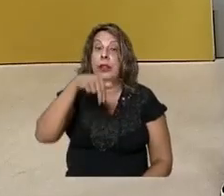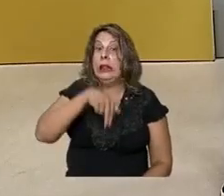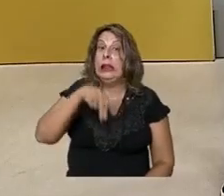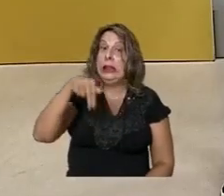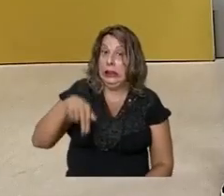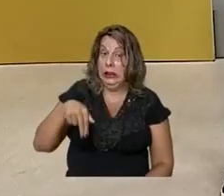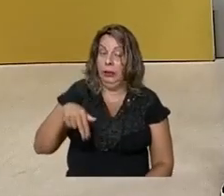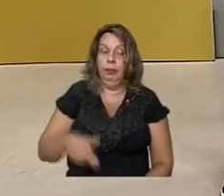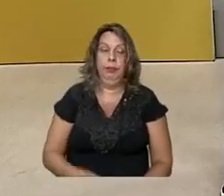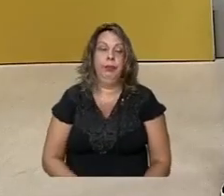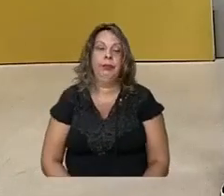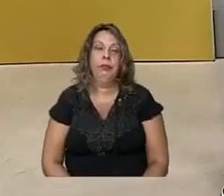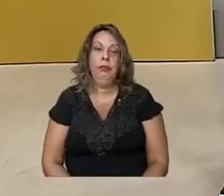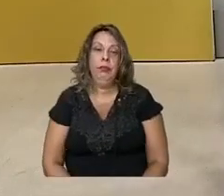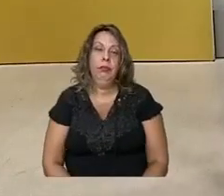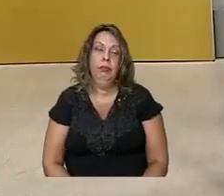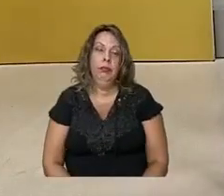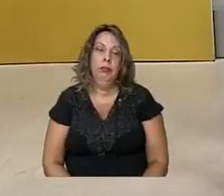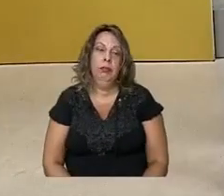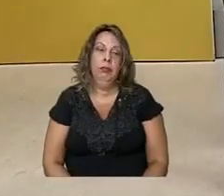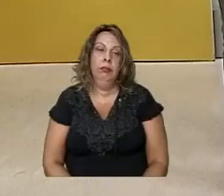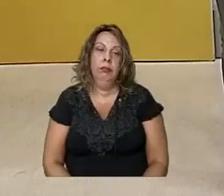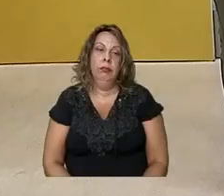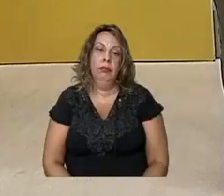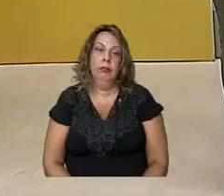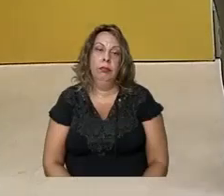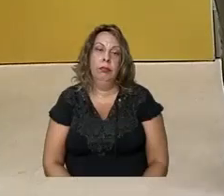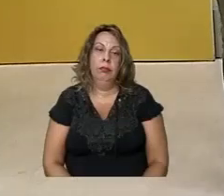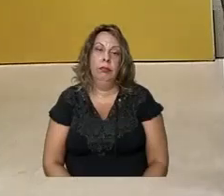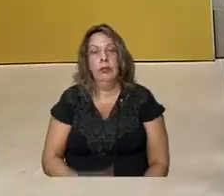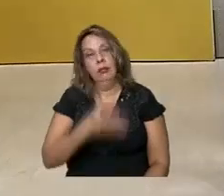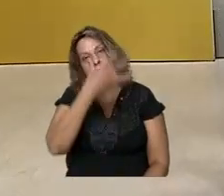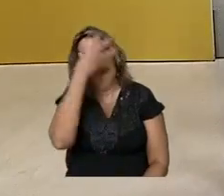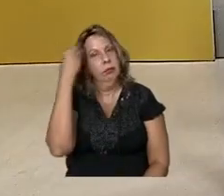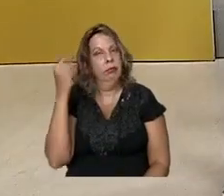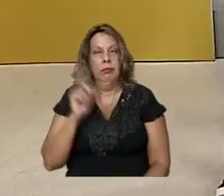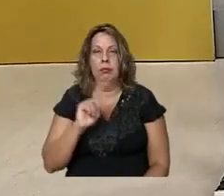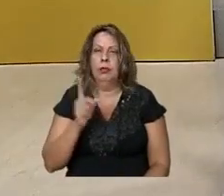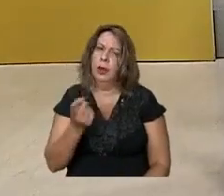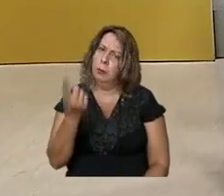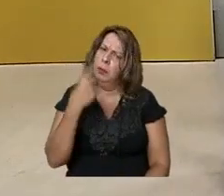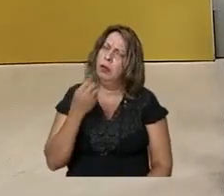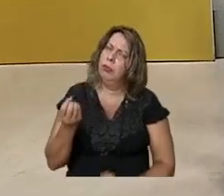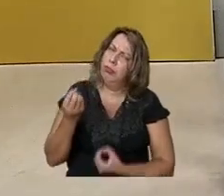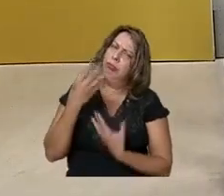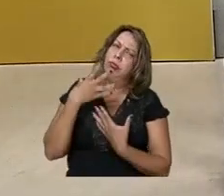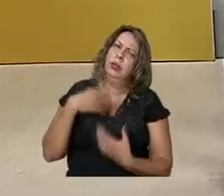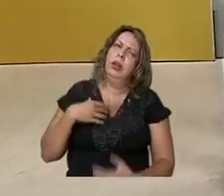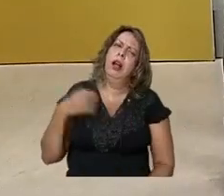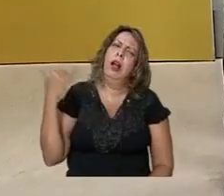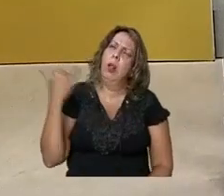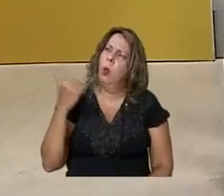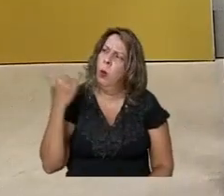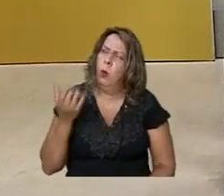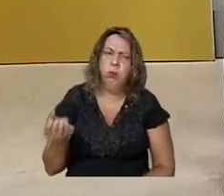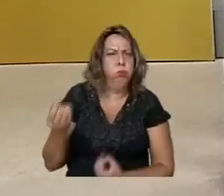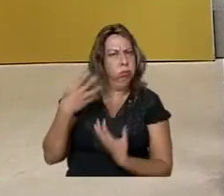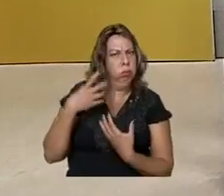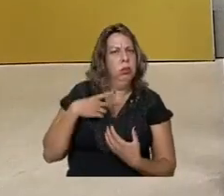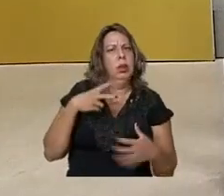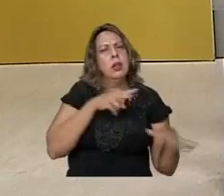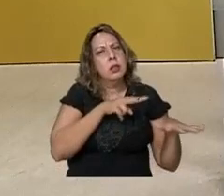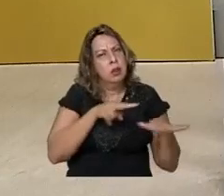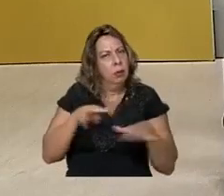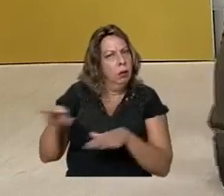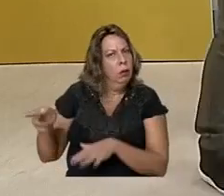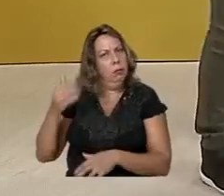No caso aí, a letra N, dois N's e I. No final, não esquece, manda o seu recado, manda o seu alô, interaja conosco durante toda a semana